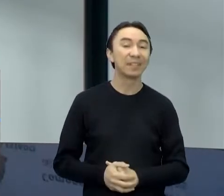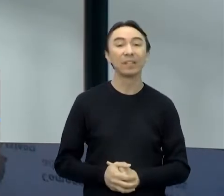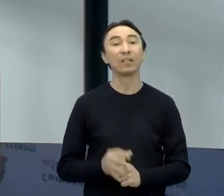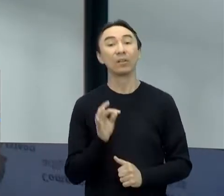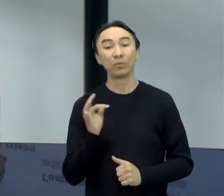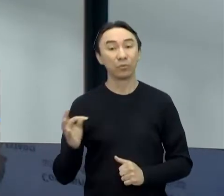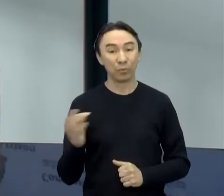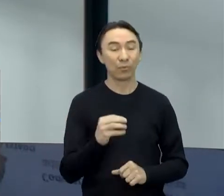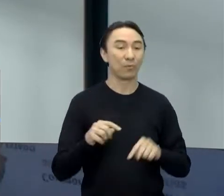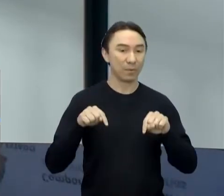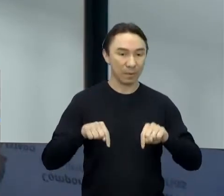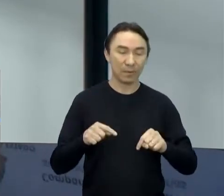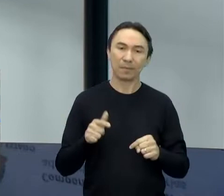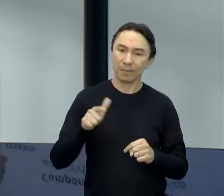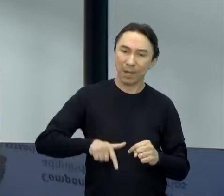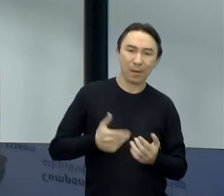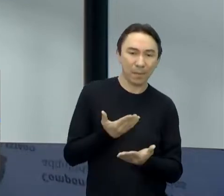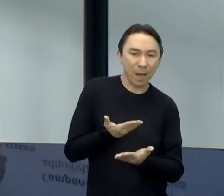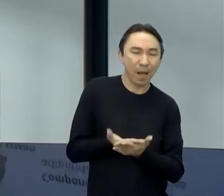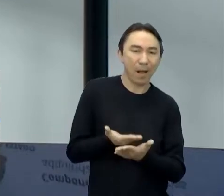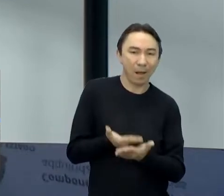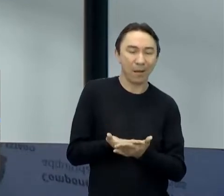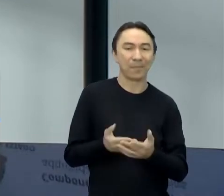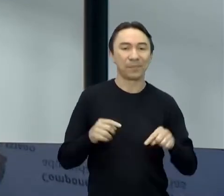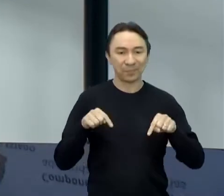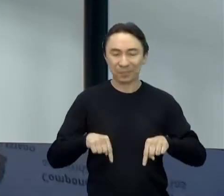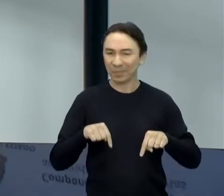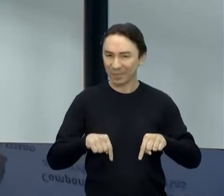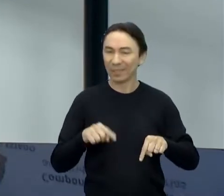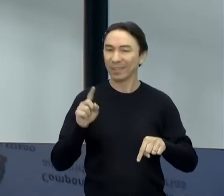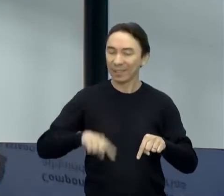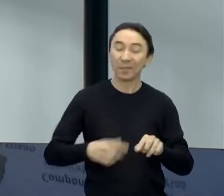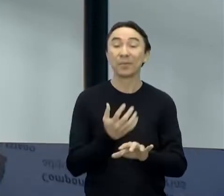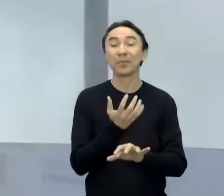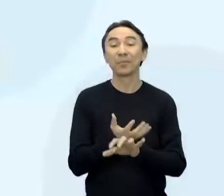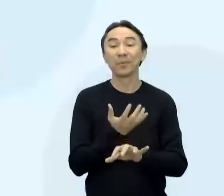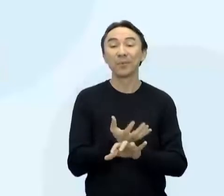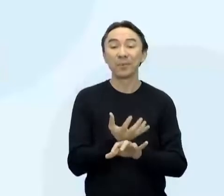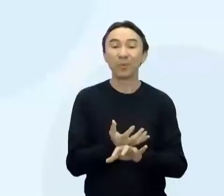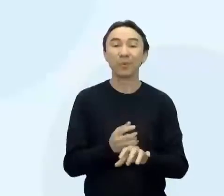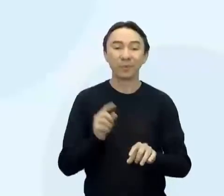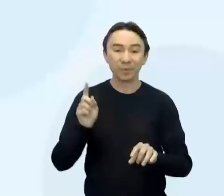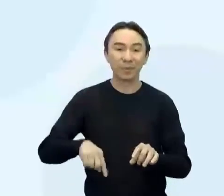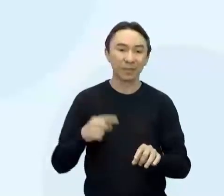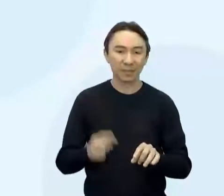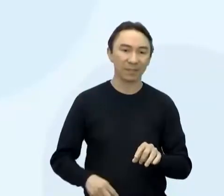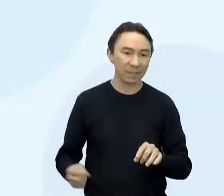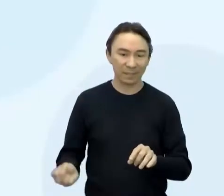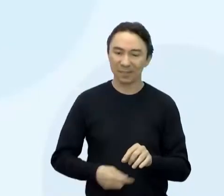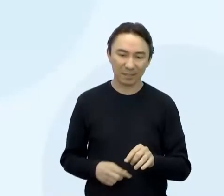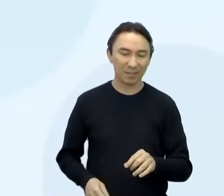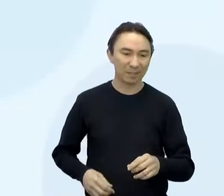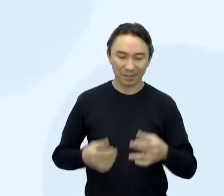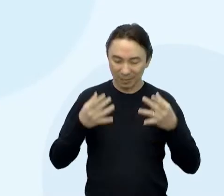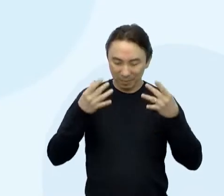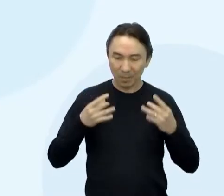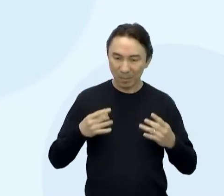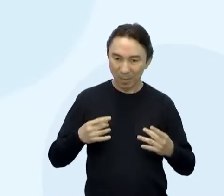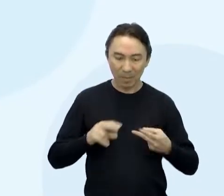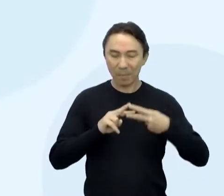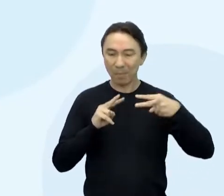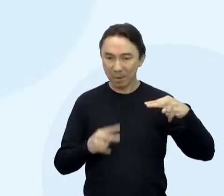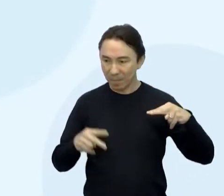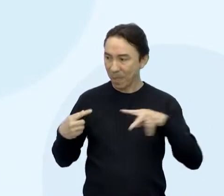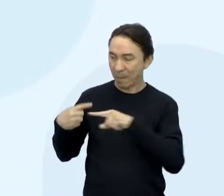a mais uma aula do nosso componente Características Adquiridas ou Hereditárias. Aí está justamente na tela aparecendo